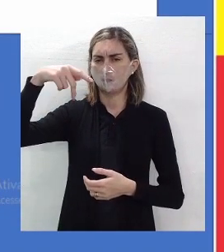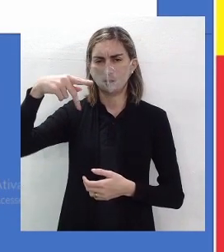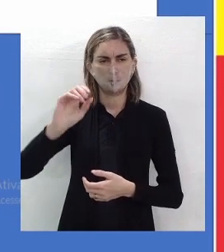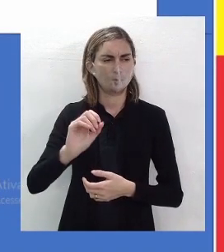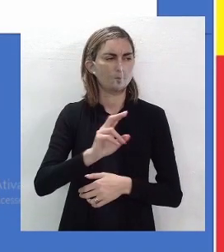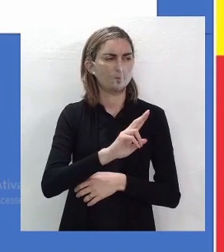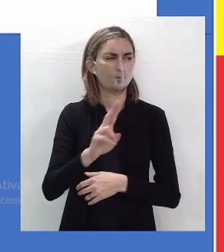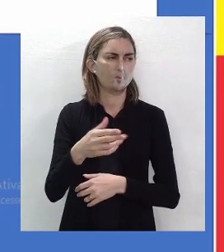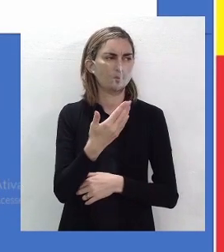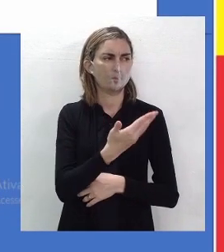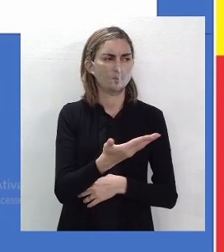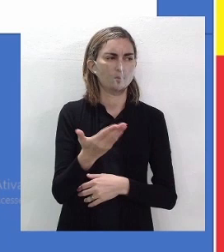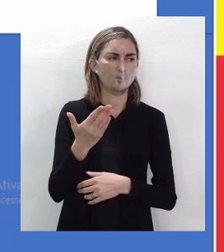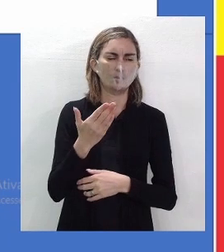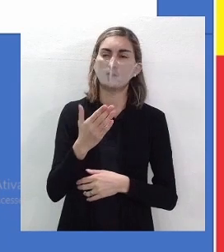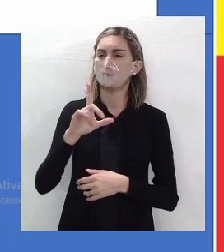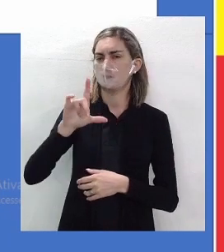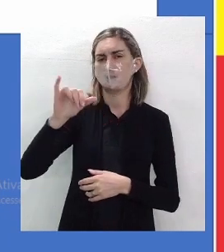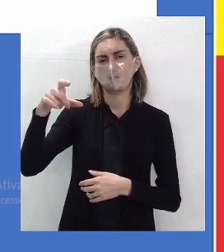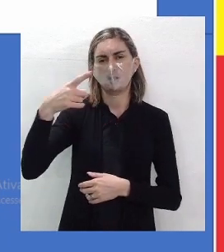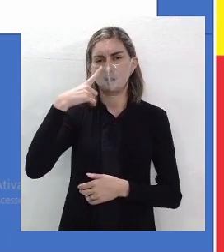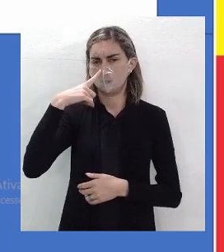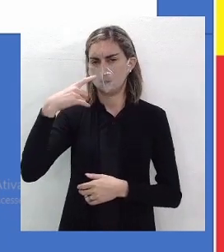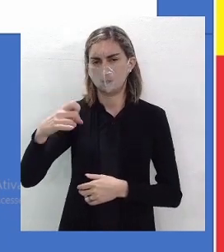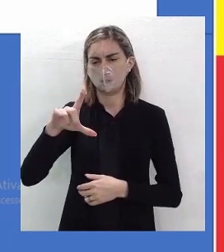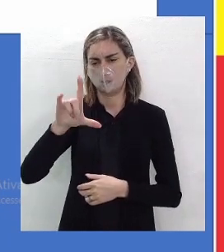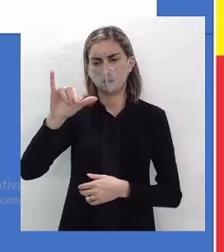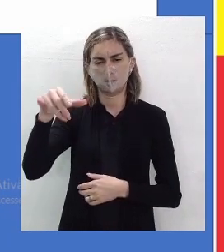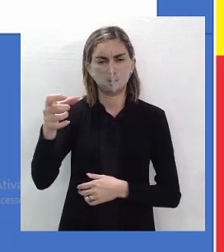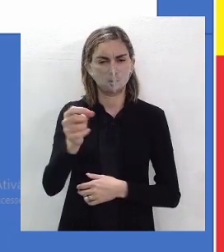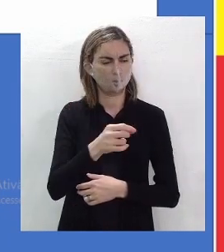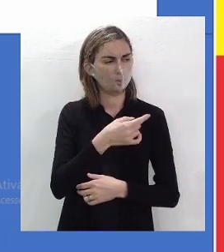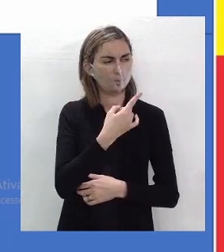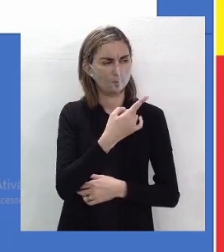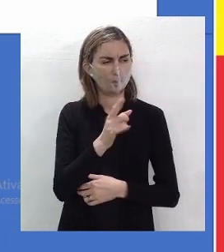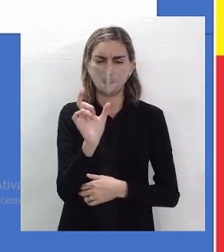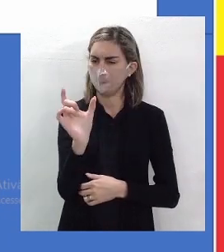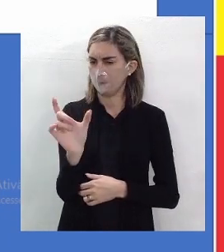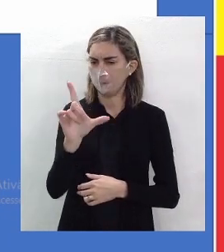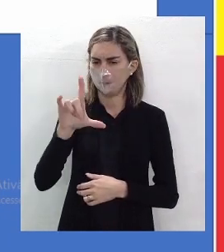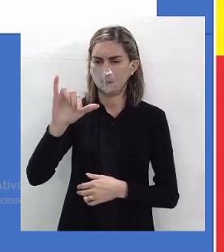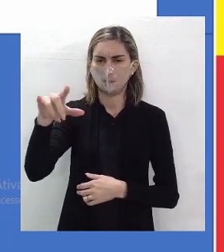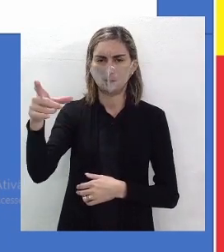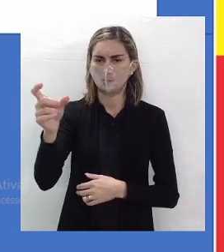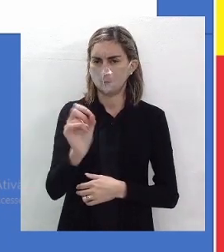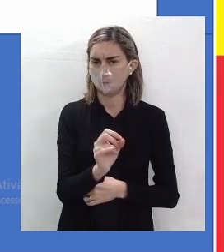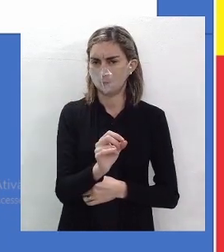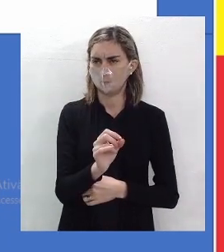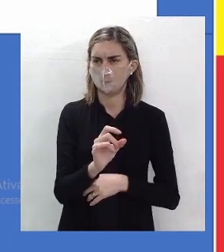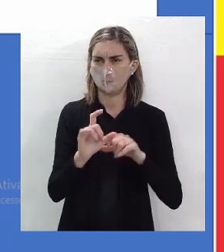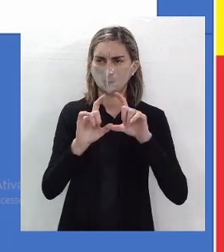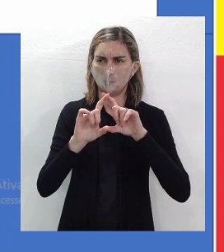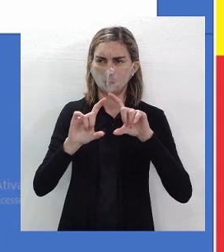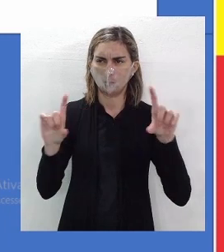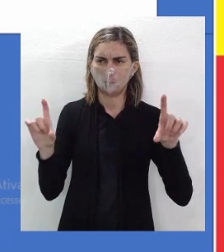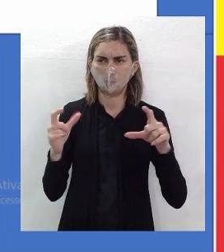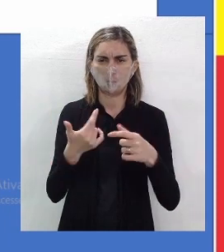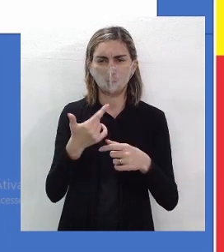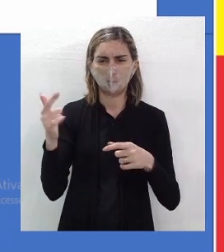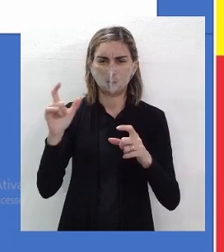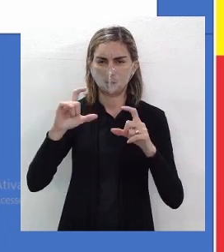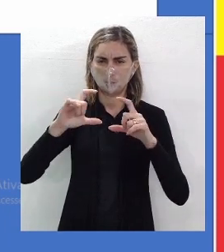se chama Lixo. Então observe aí que a palavra lixo está formada por outras